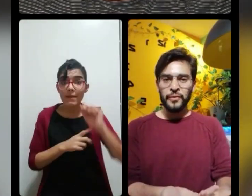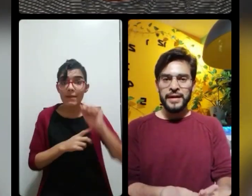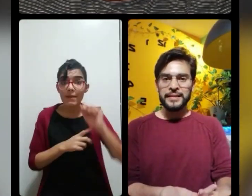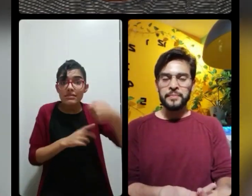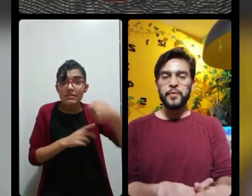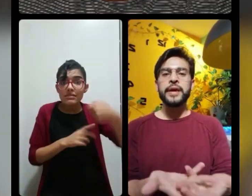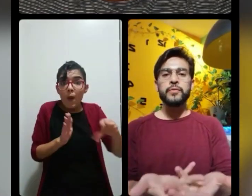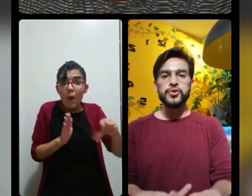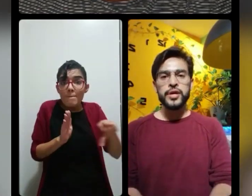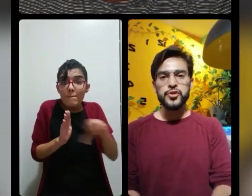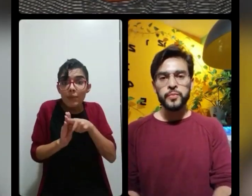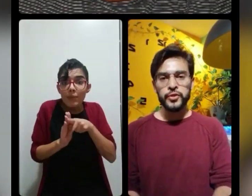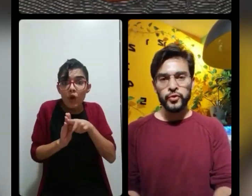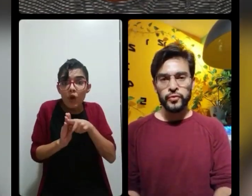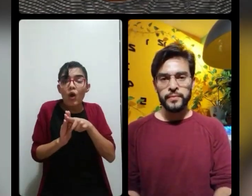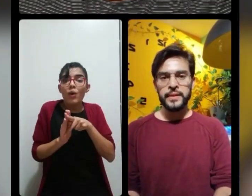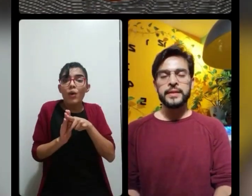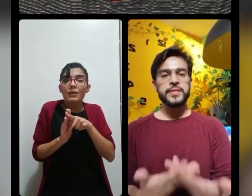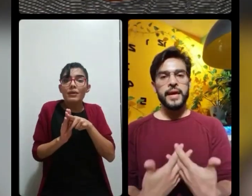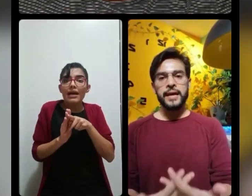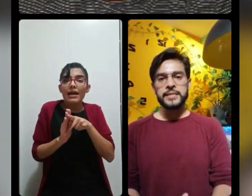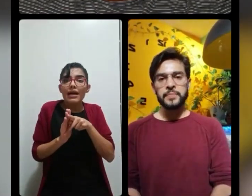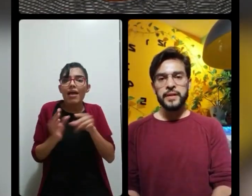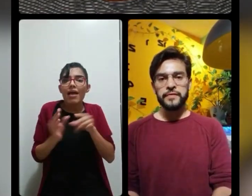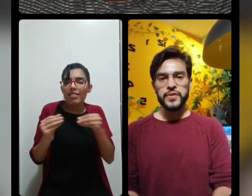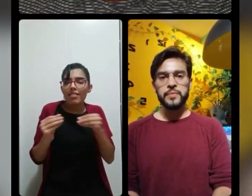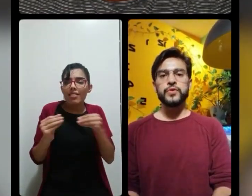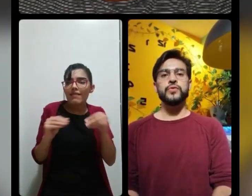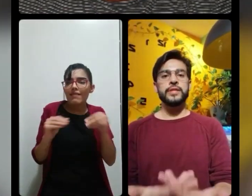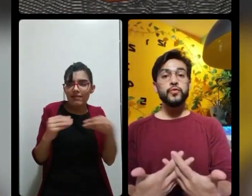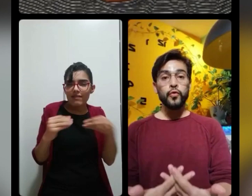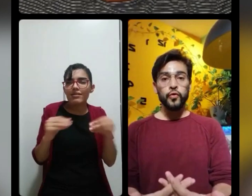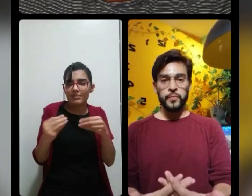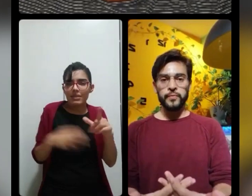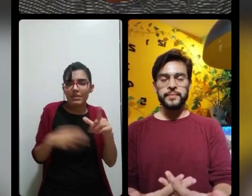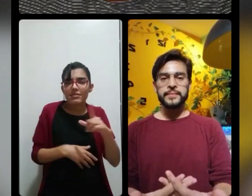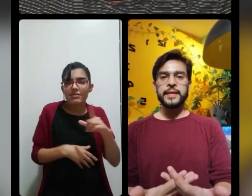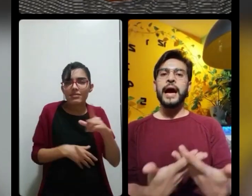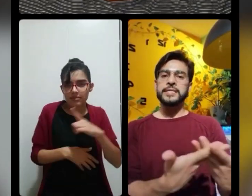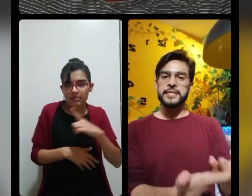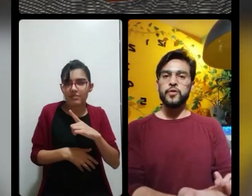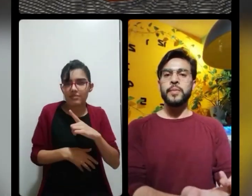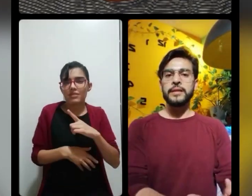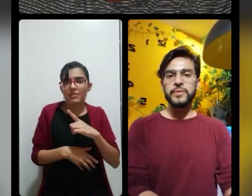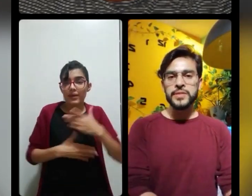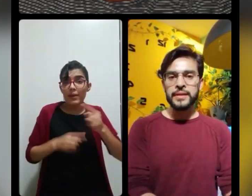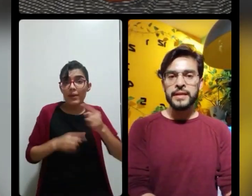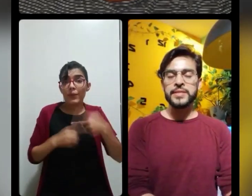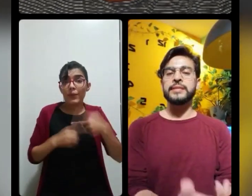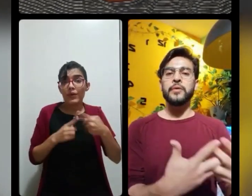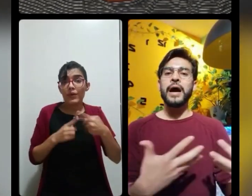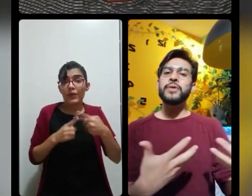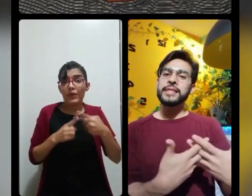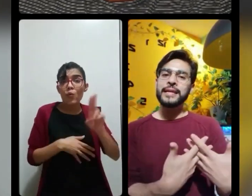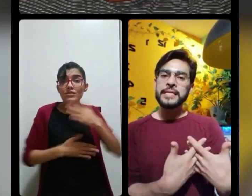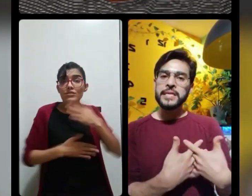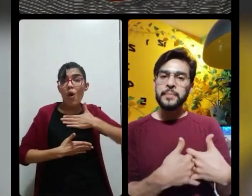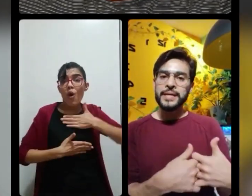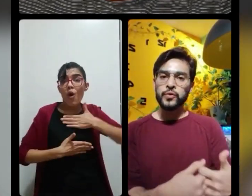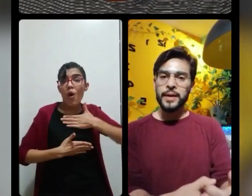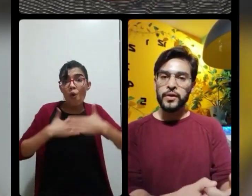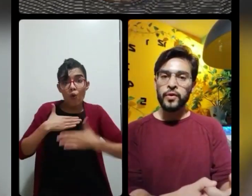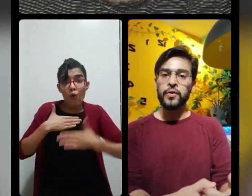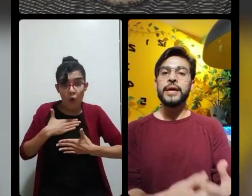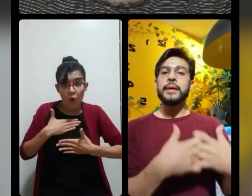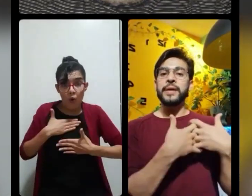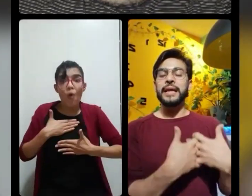mais articulada, porque é um gesto motor que se realiza pela força motora do corpo, né? Assim como a língua de sinais. Então, há um